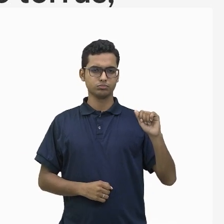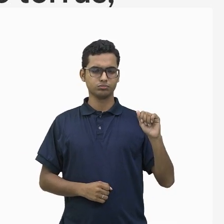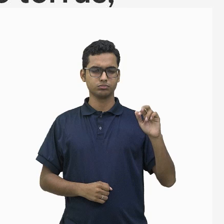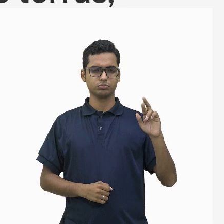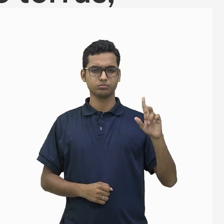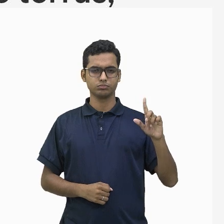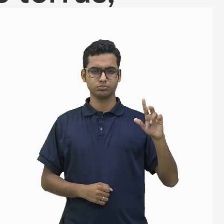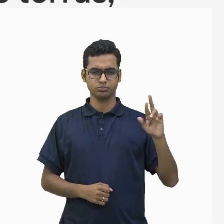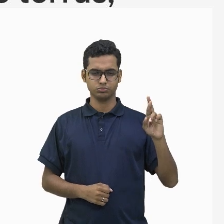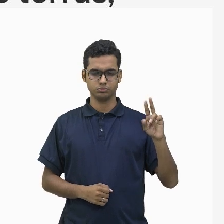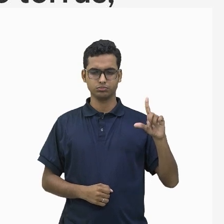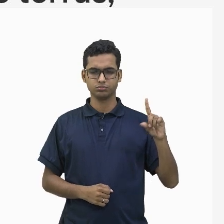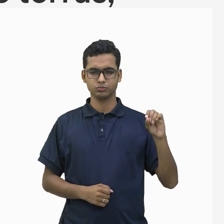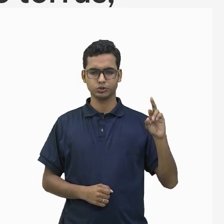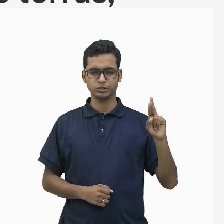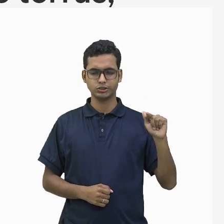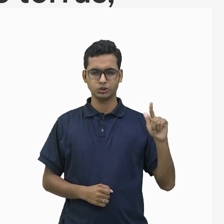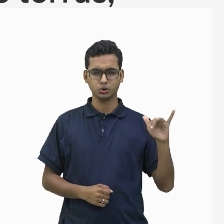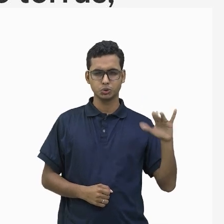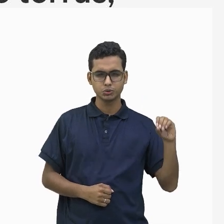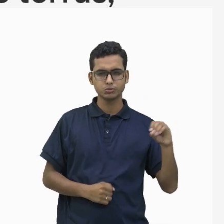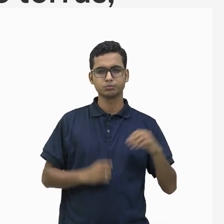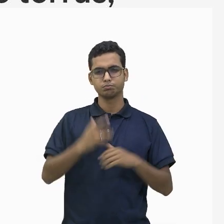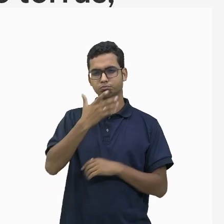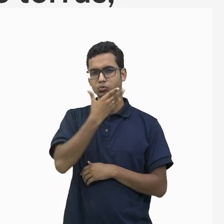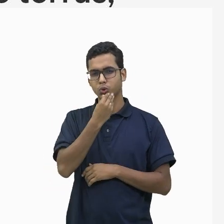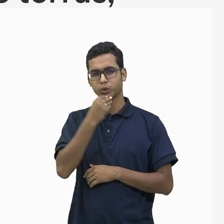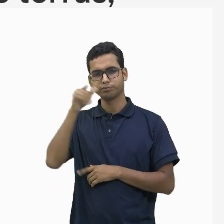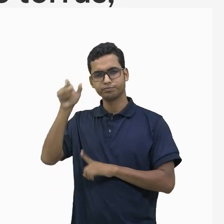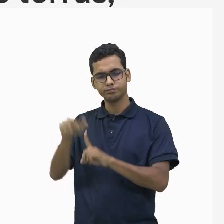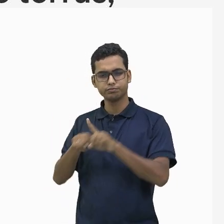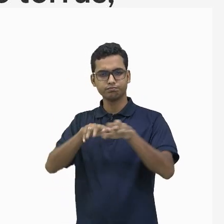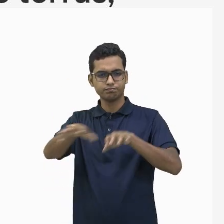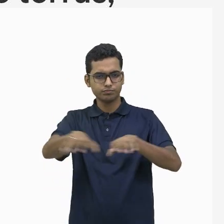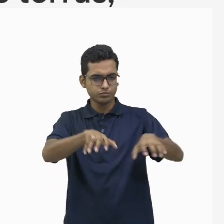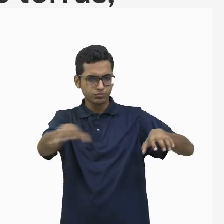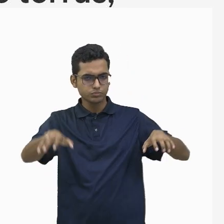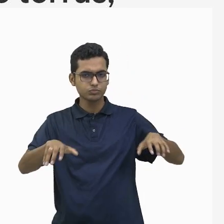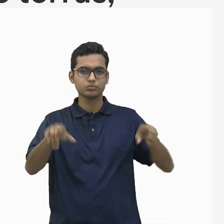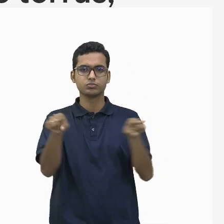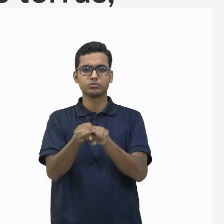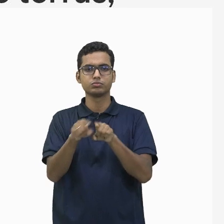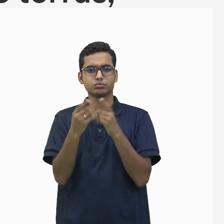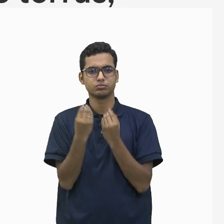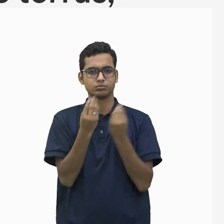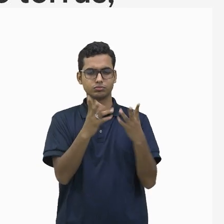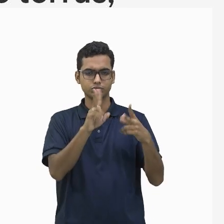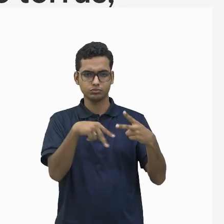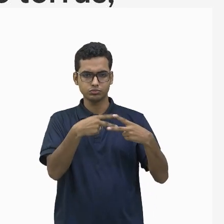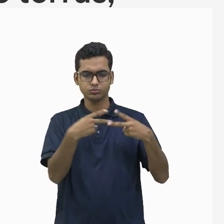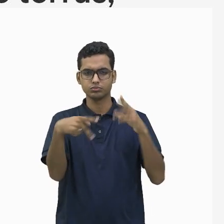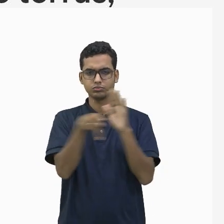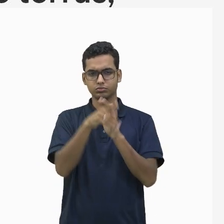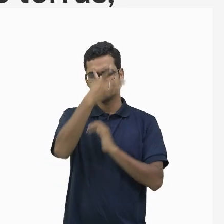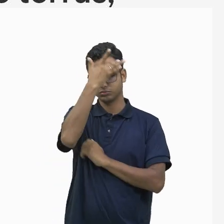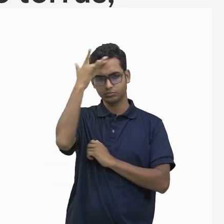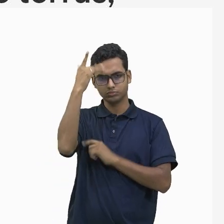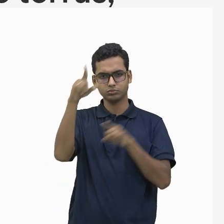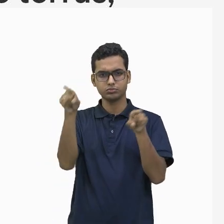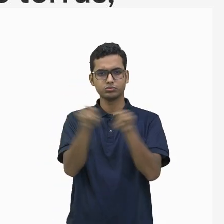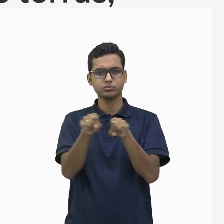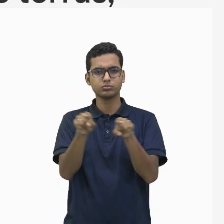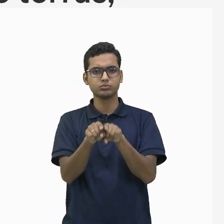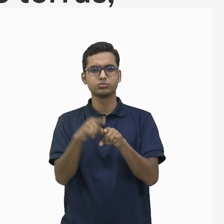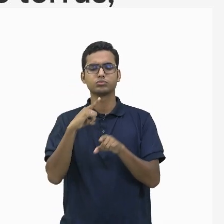Carolíngio, Carlos Magno dividiu em províncias e entregou a administração a duques, marqueses